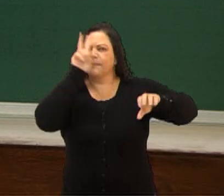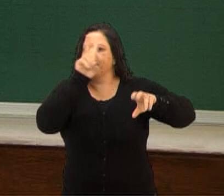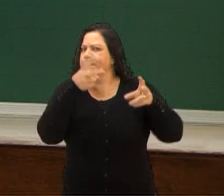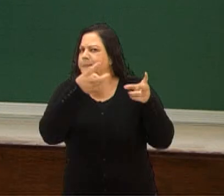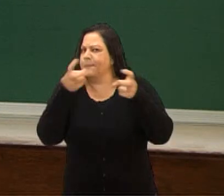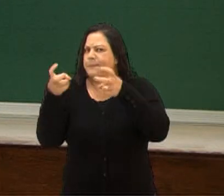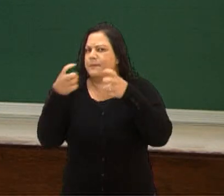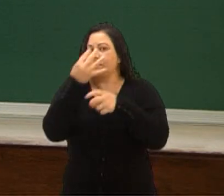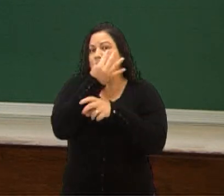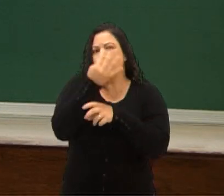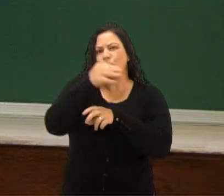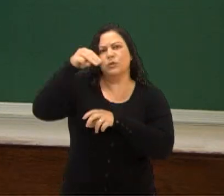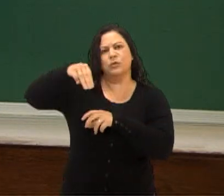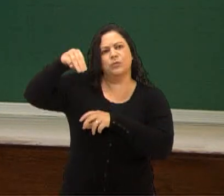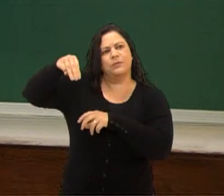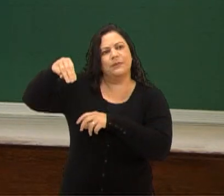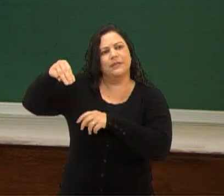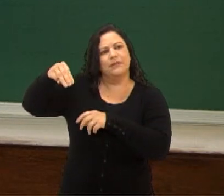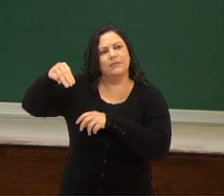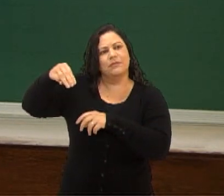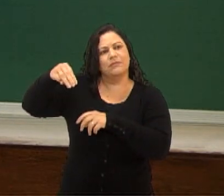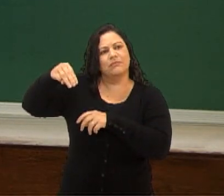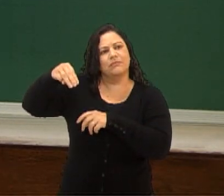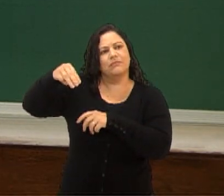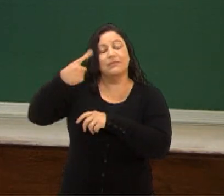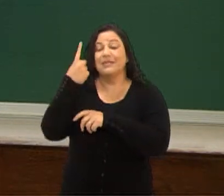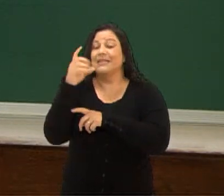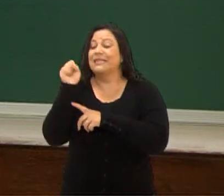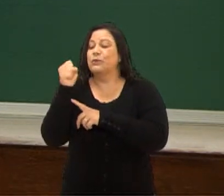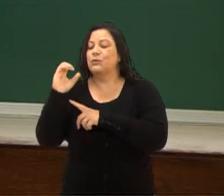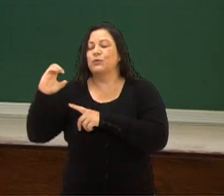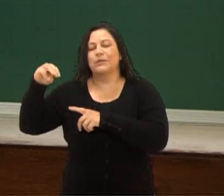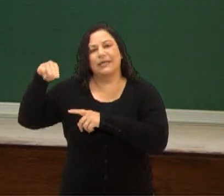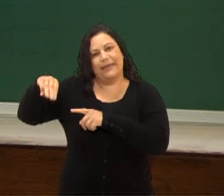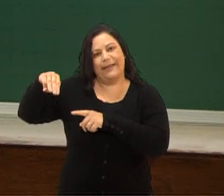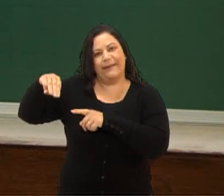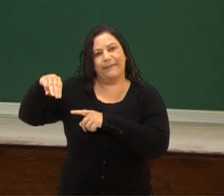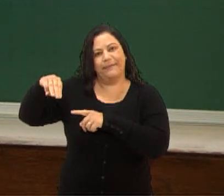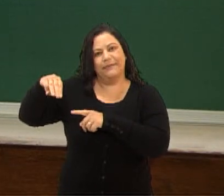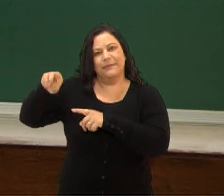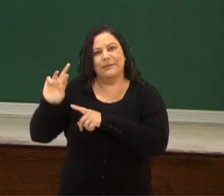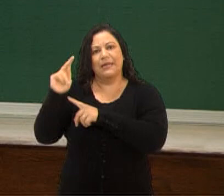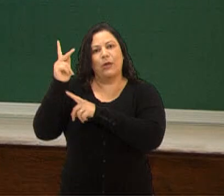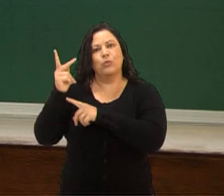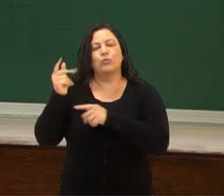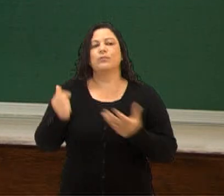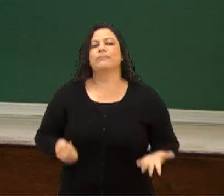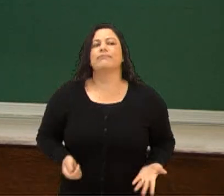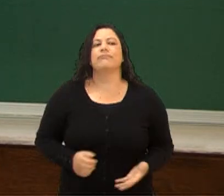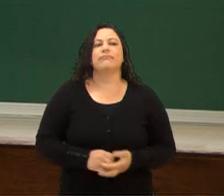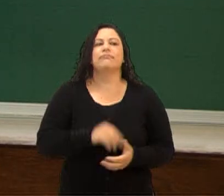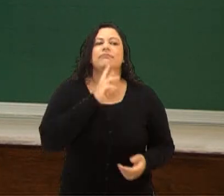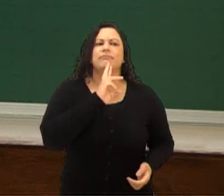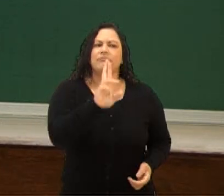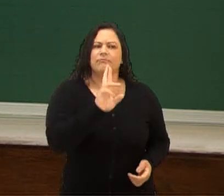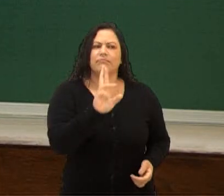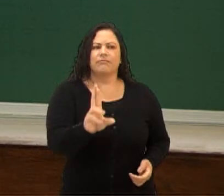milímetros nessa aresta do polígono e dos 8 centímetros na altura, né? Então, como resposta, depois a gente vê a